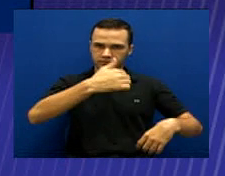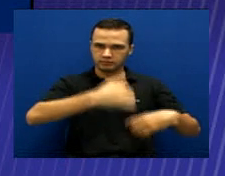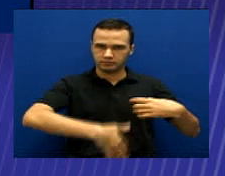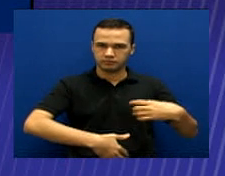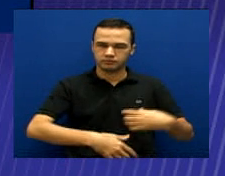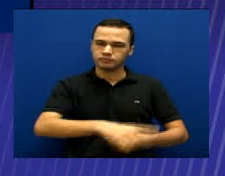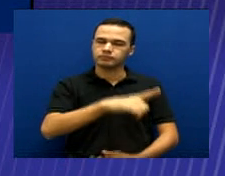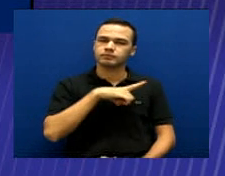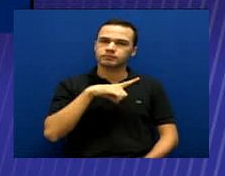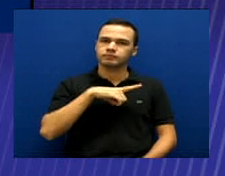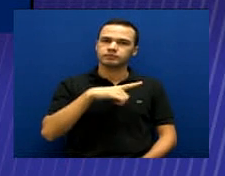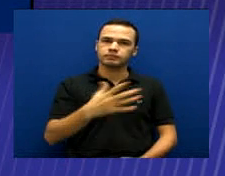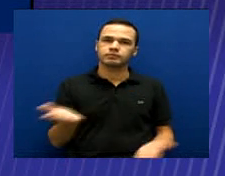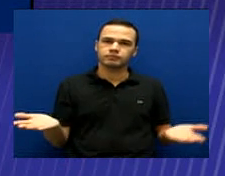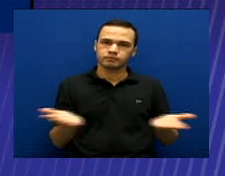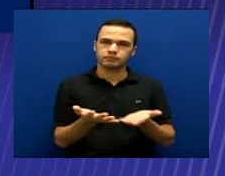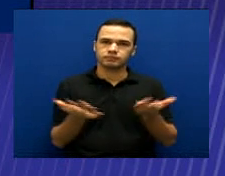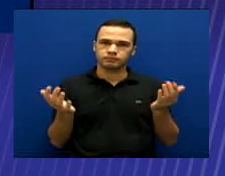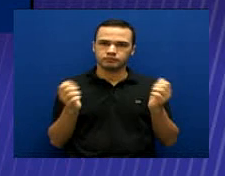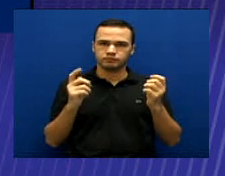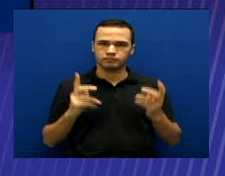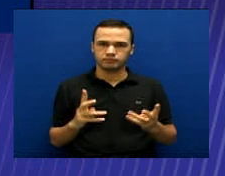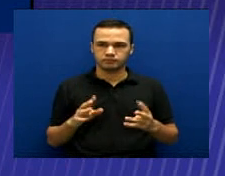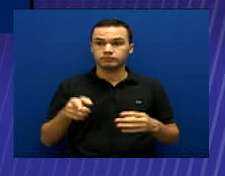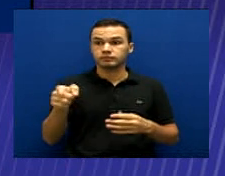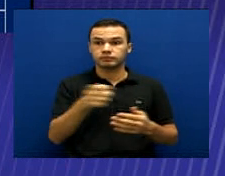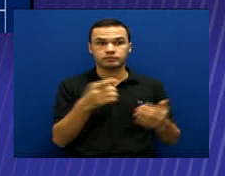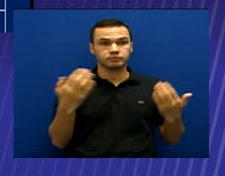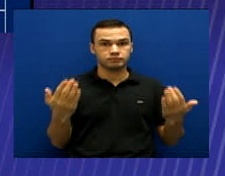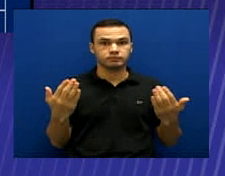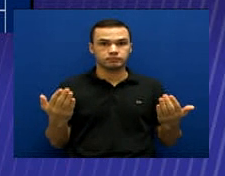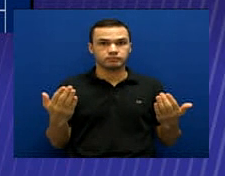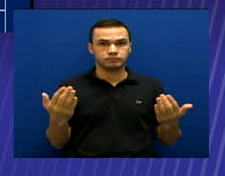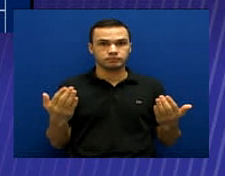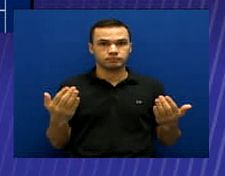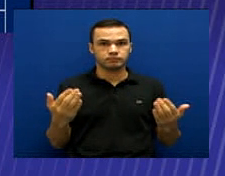temos apresentar uma dúvida